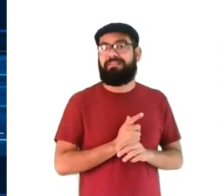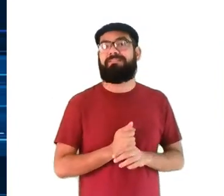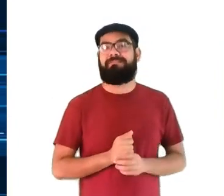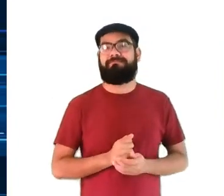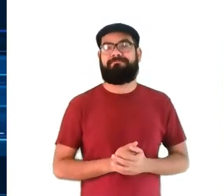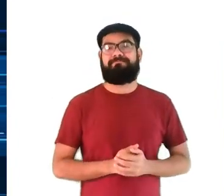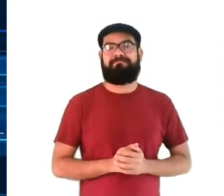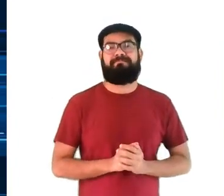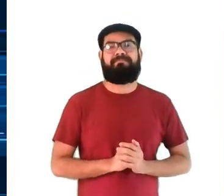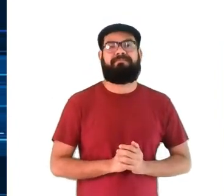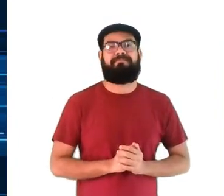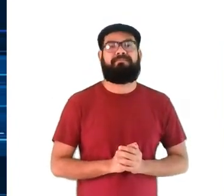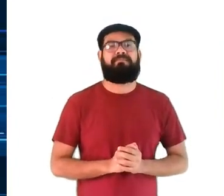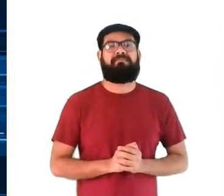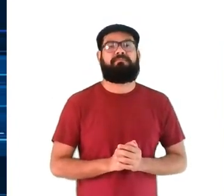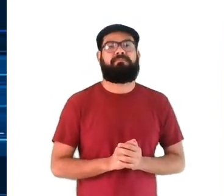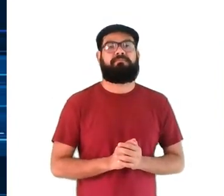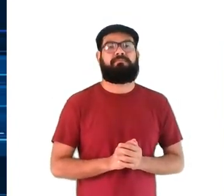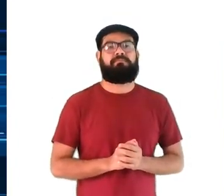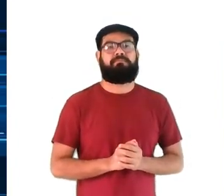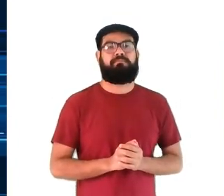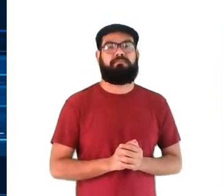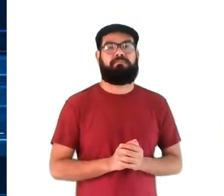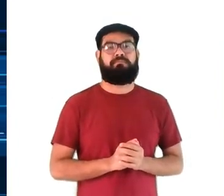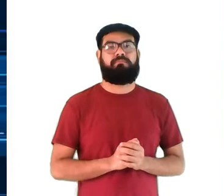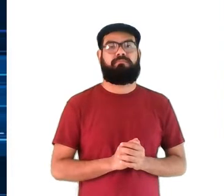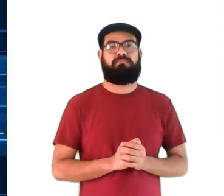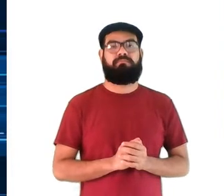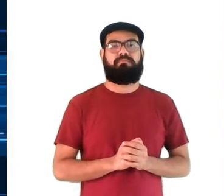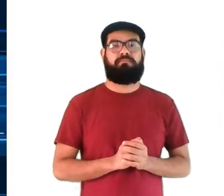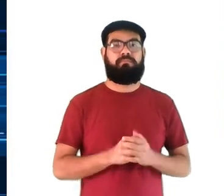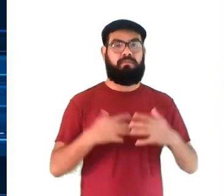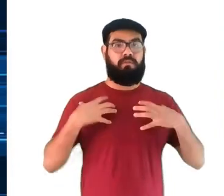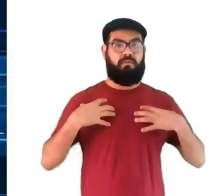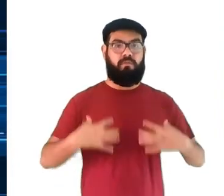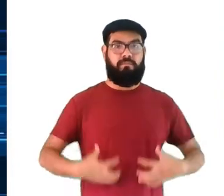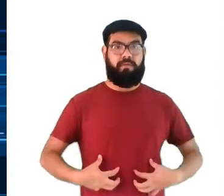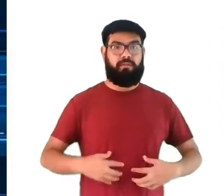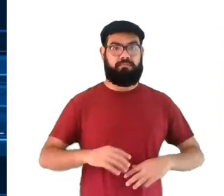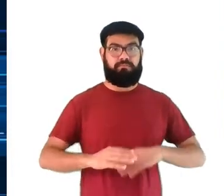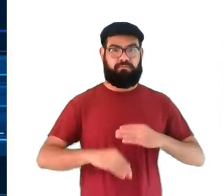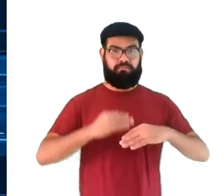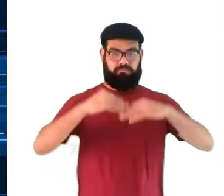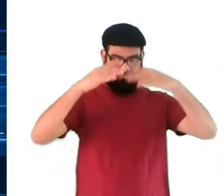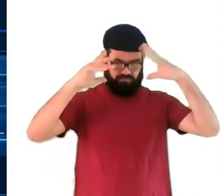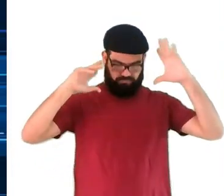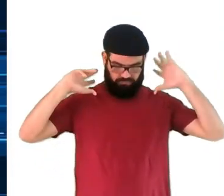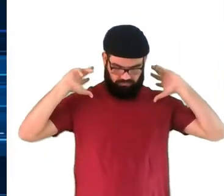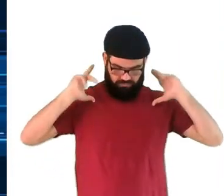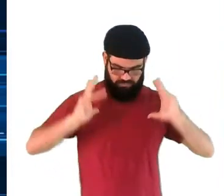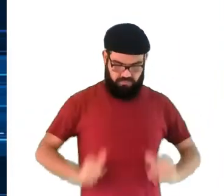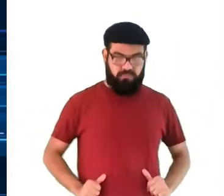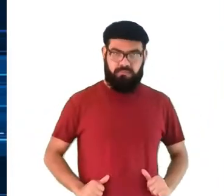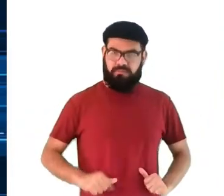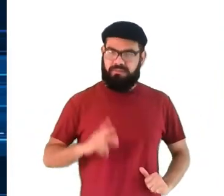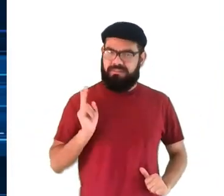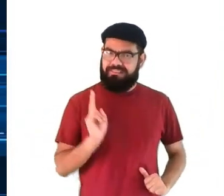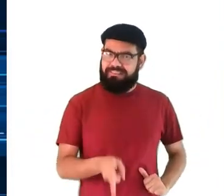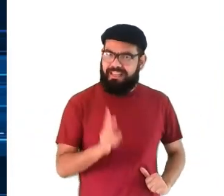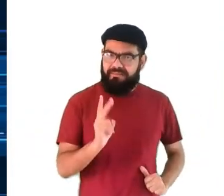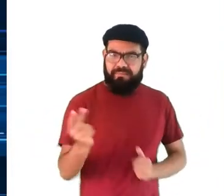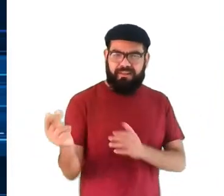no rosto. Esse desenvolvimento físico completo que eu falei, que nem sempre ele acontece da